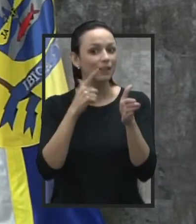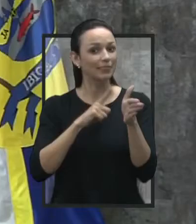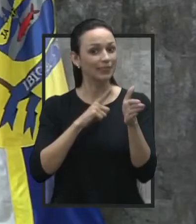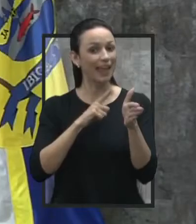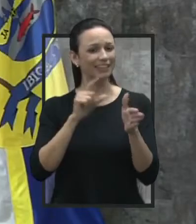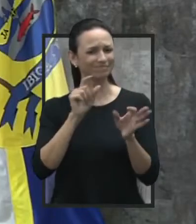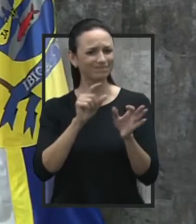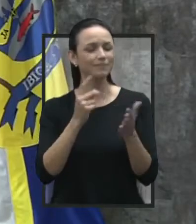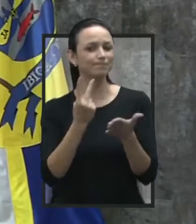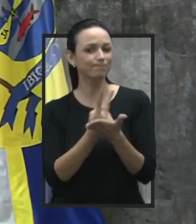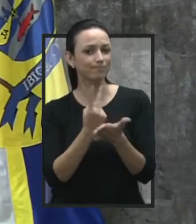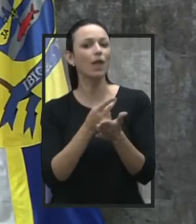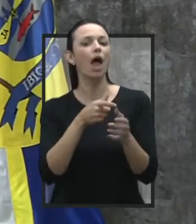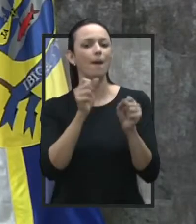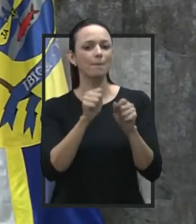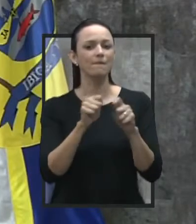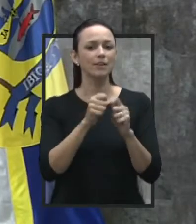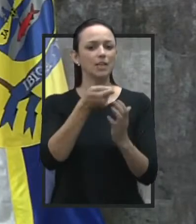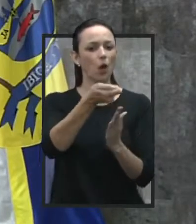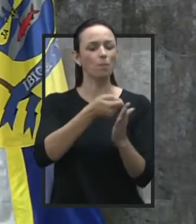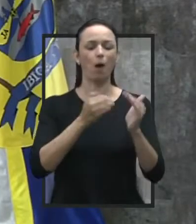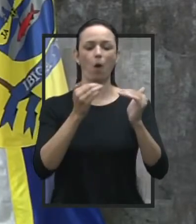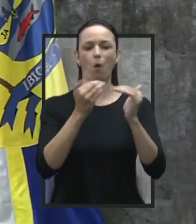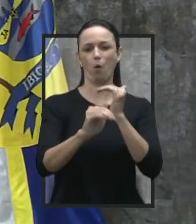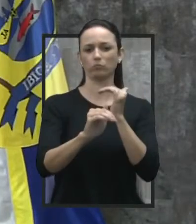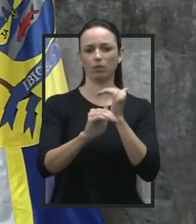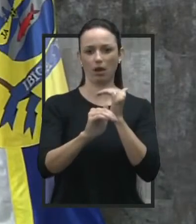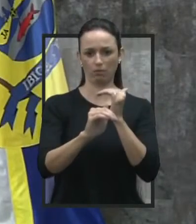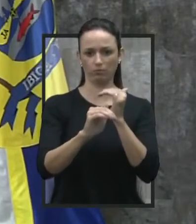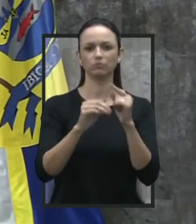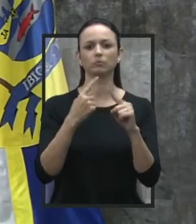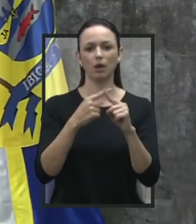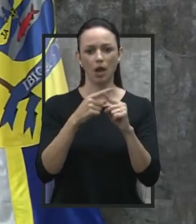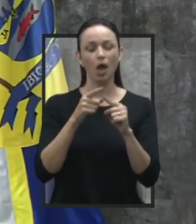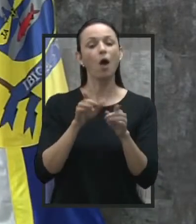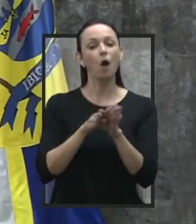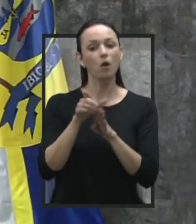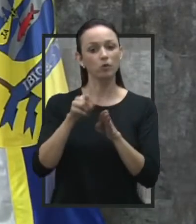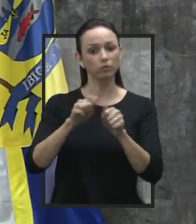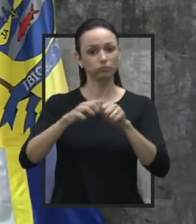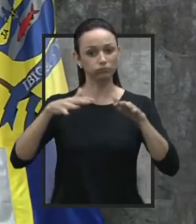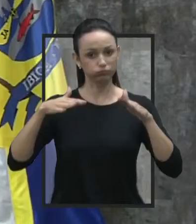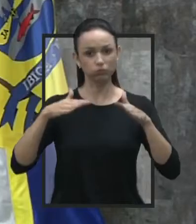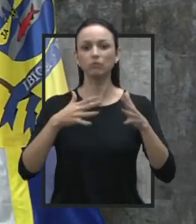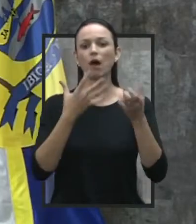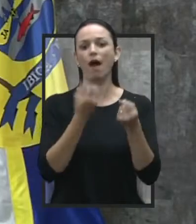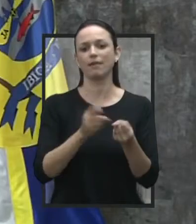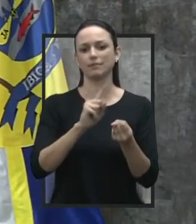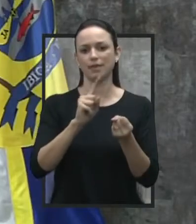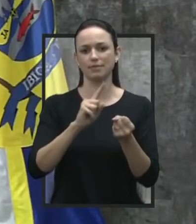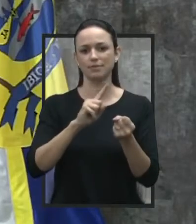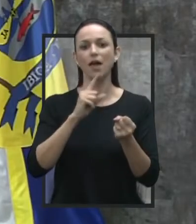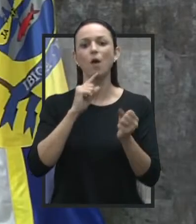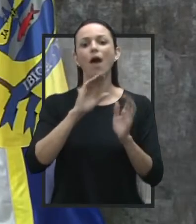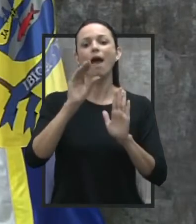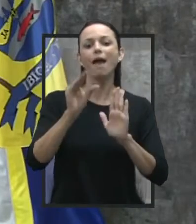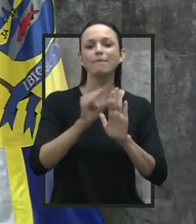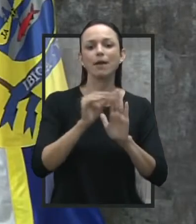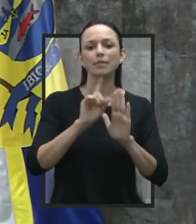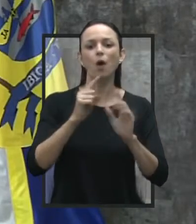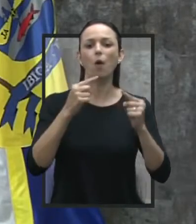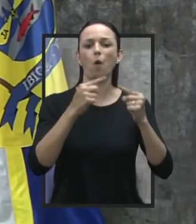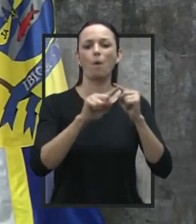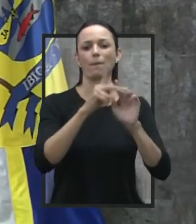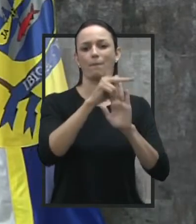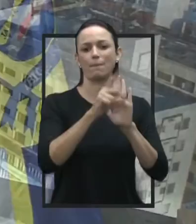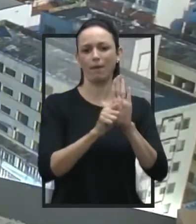tenha ocorrido, vai emitir um parecer contrário para orientar o plenário a rejeitar uma emenda que não tenha relação